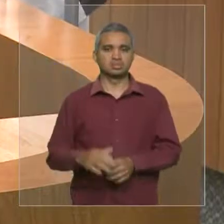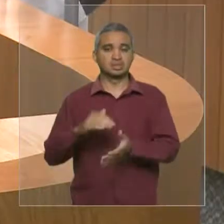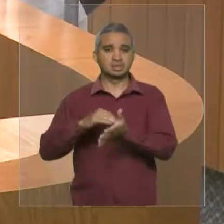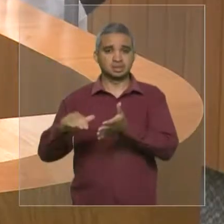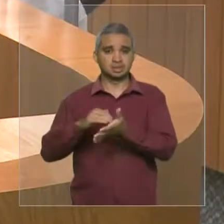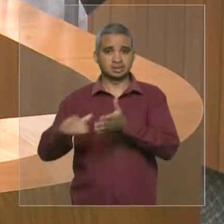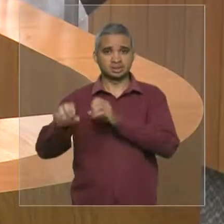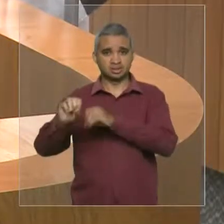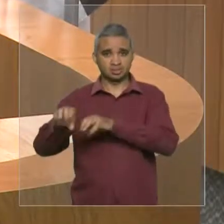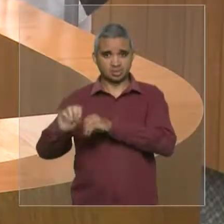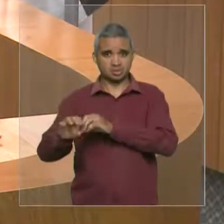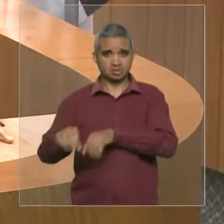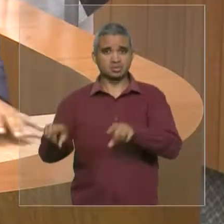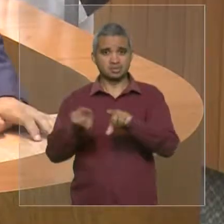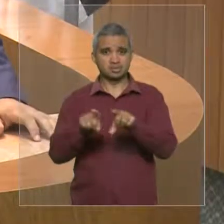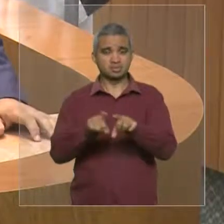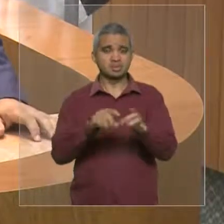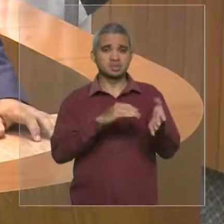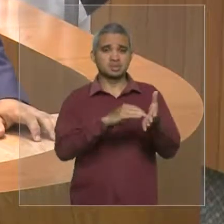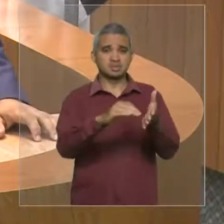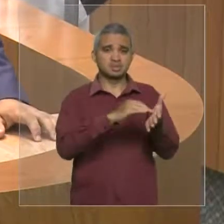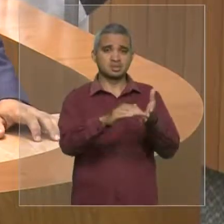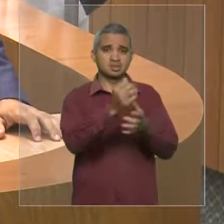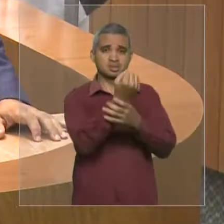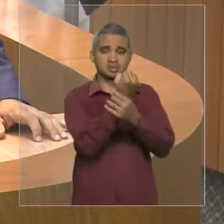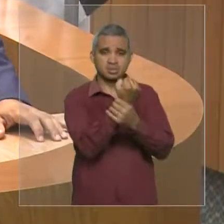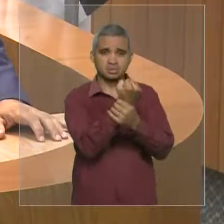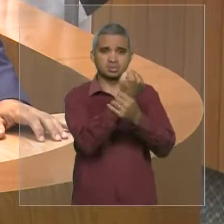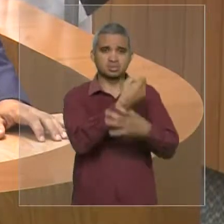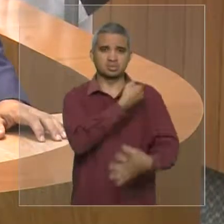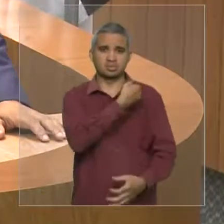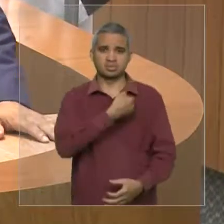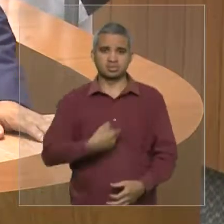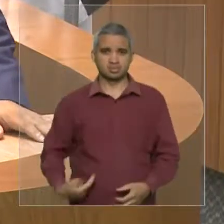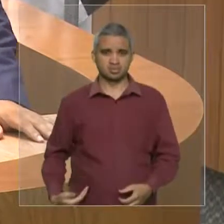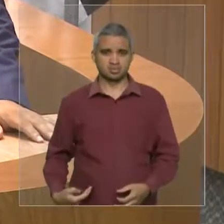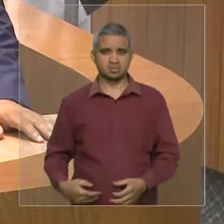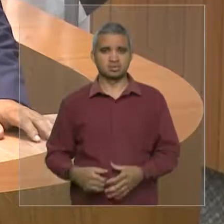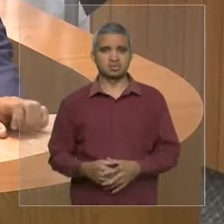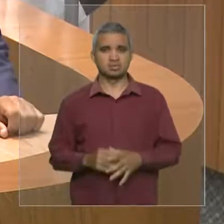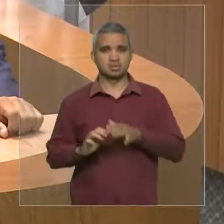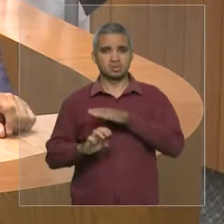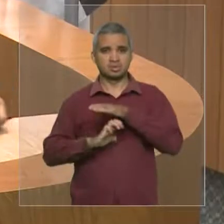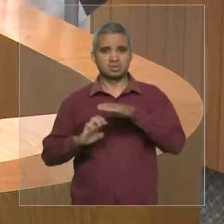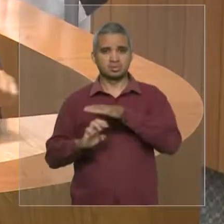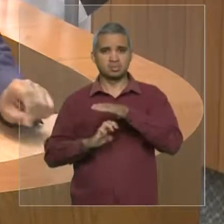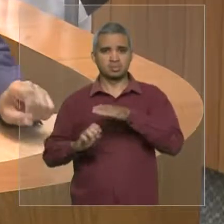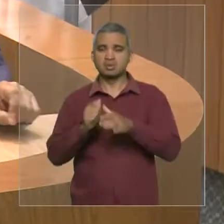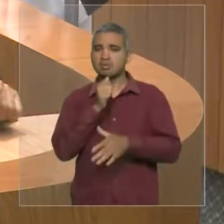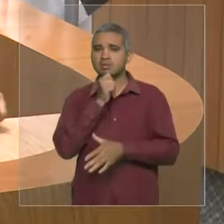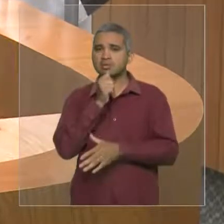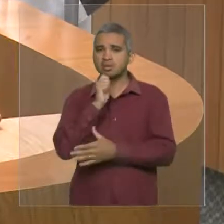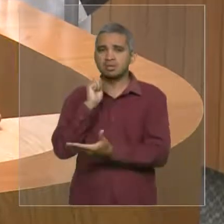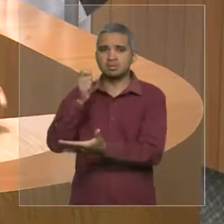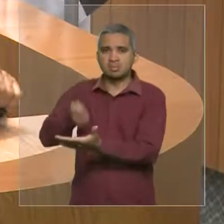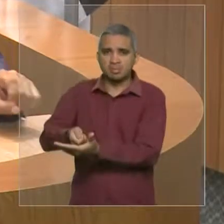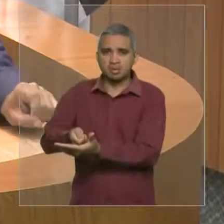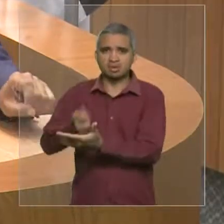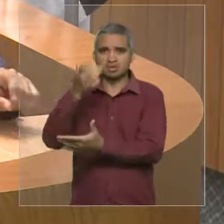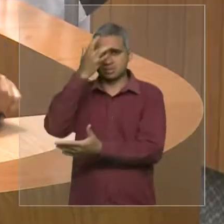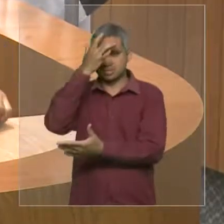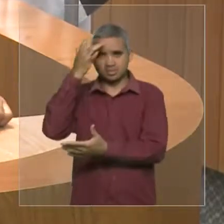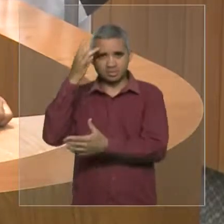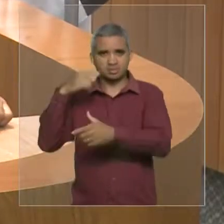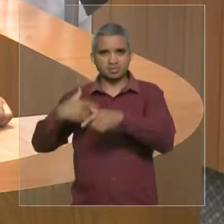Pública. Então, a empresa não pagou os agentes de portaria,